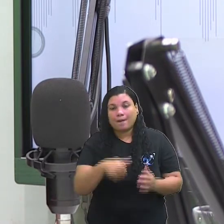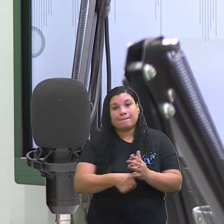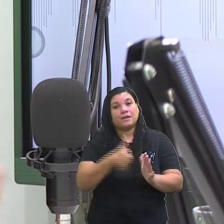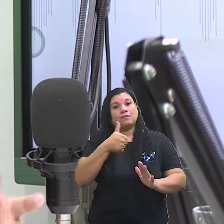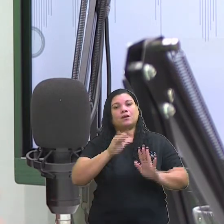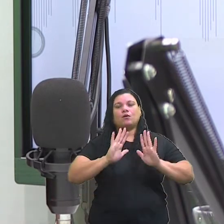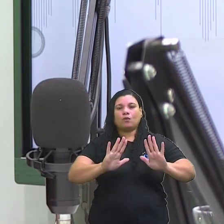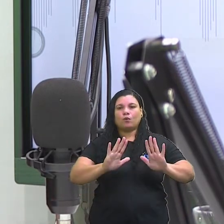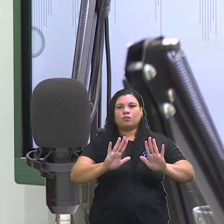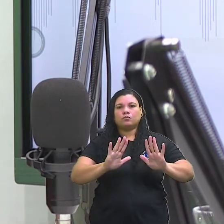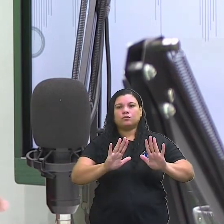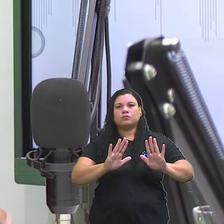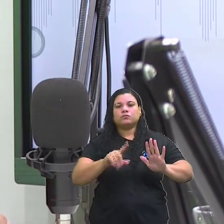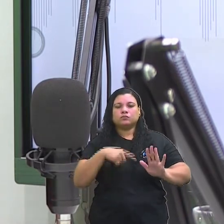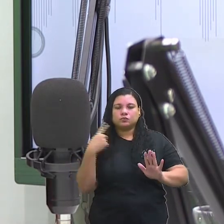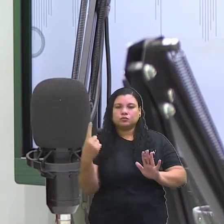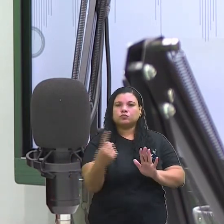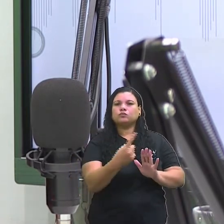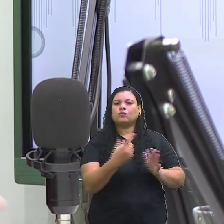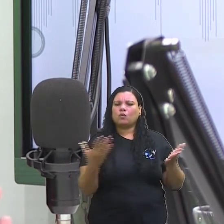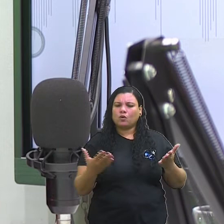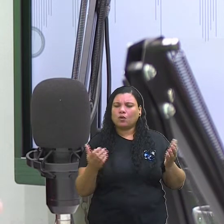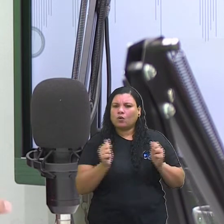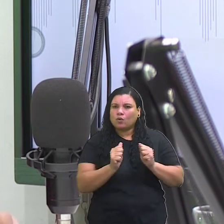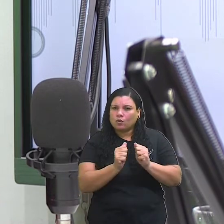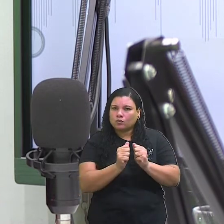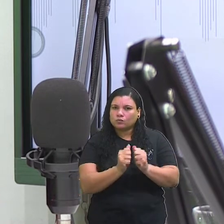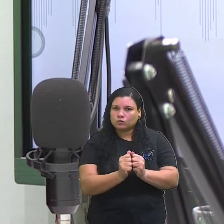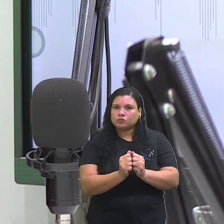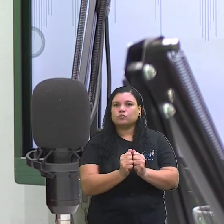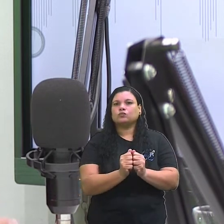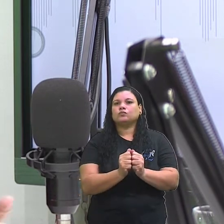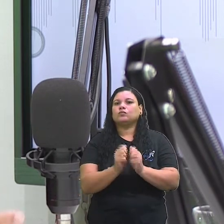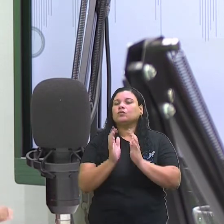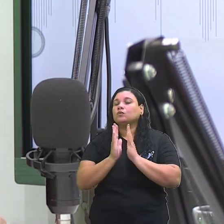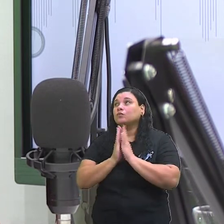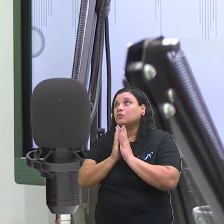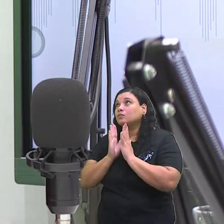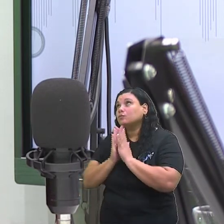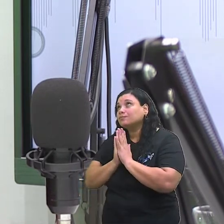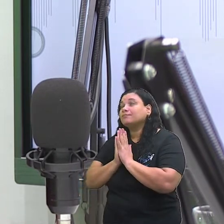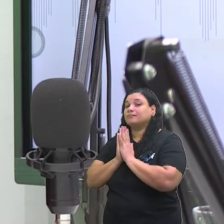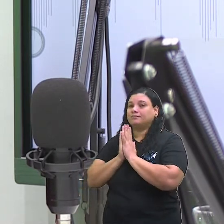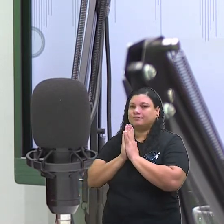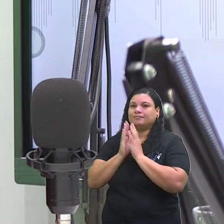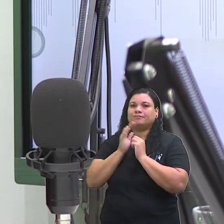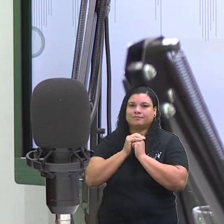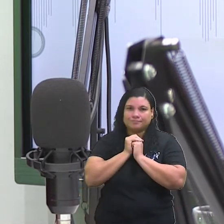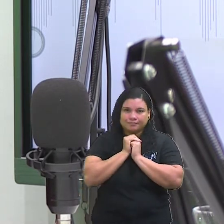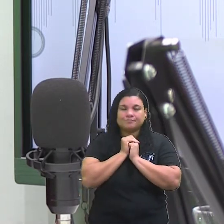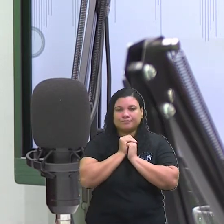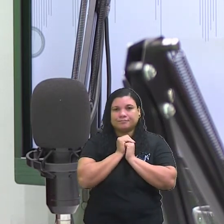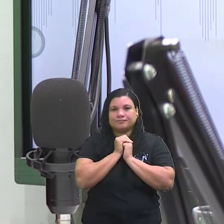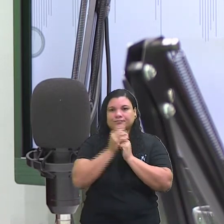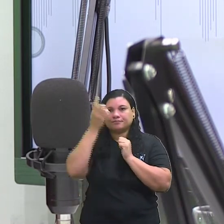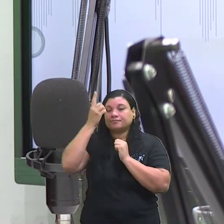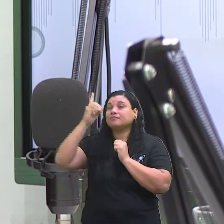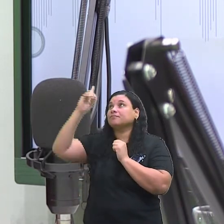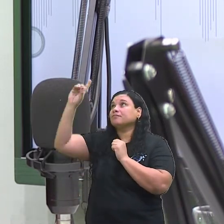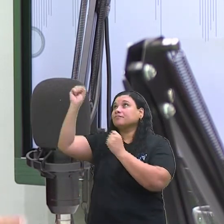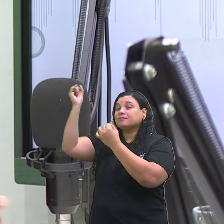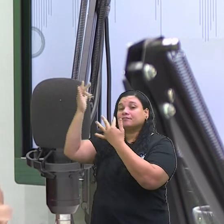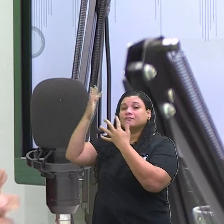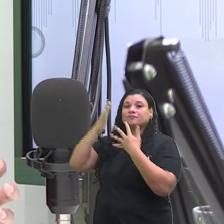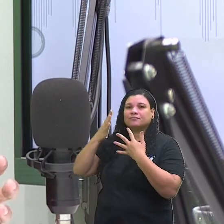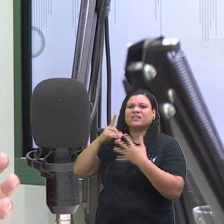temos o hábito de toda noite nós orarmos juntos, né? É um hábito que nós cultivamos. Isso é de fundamental importância. Então,